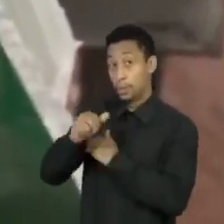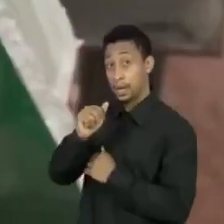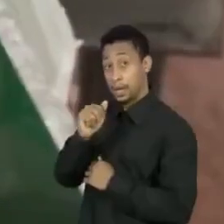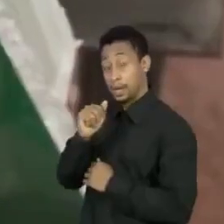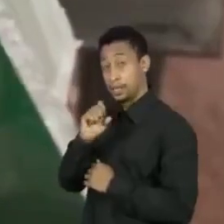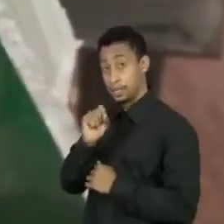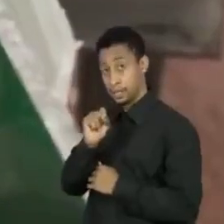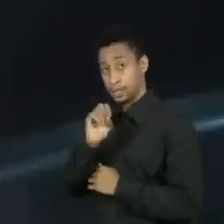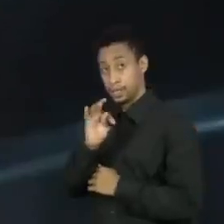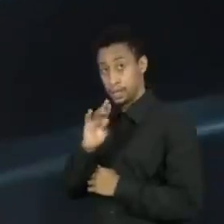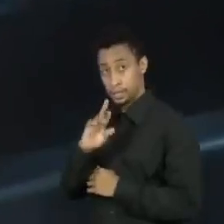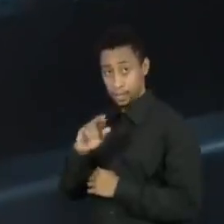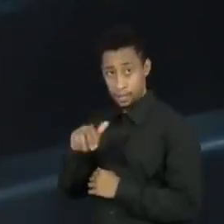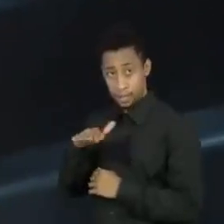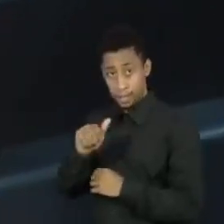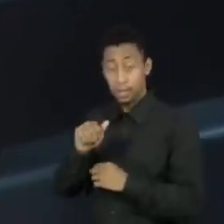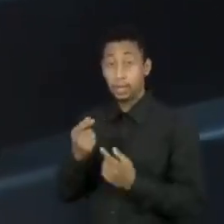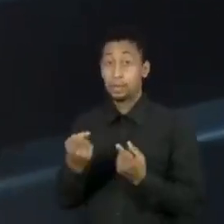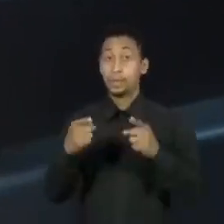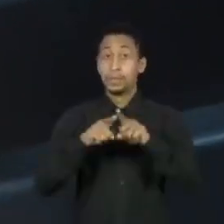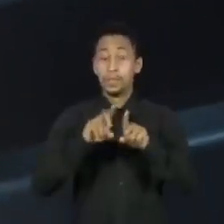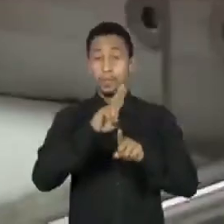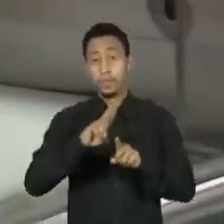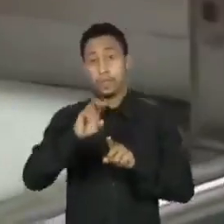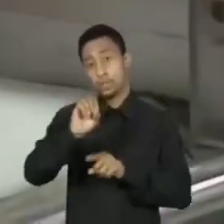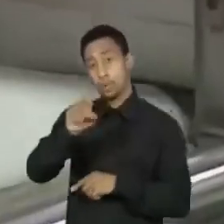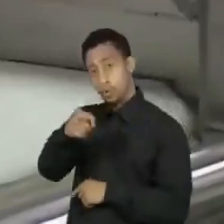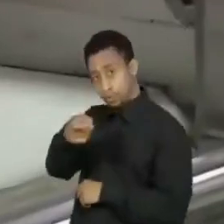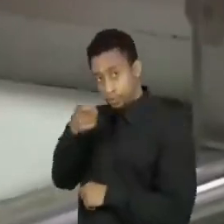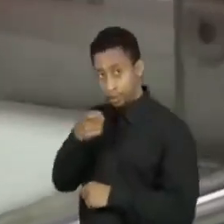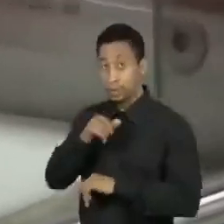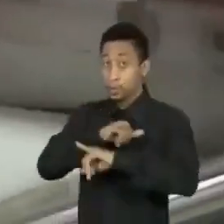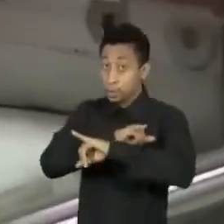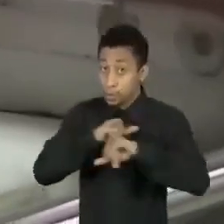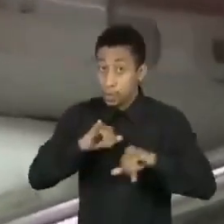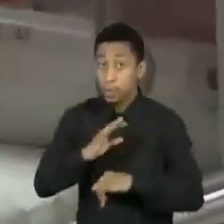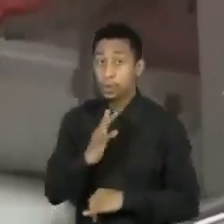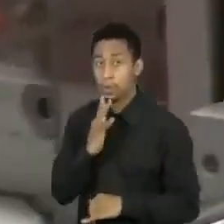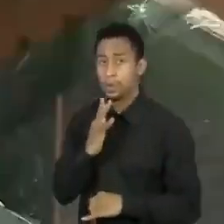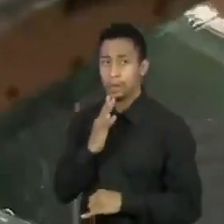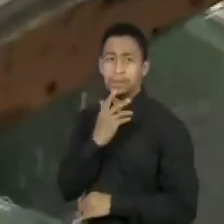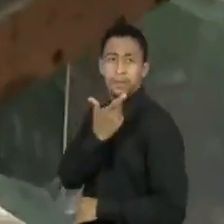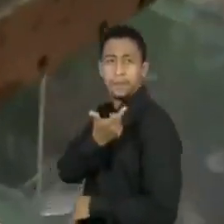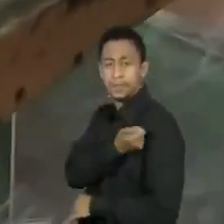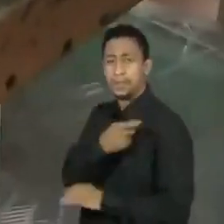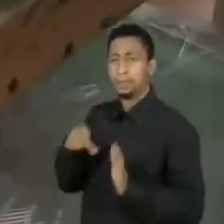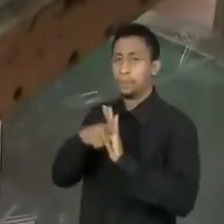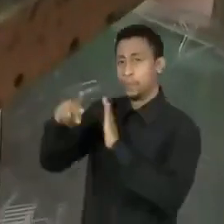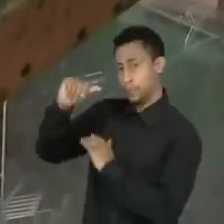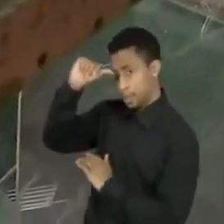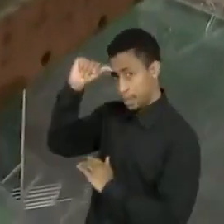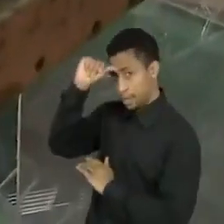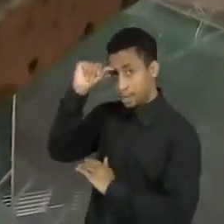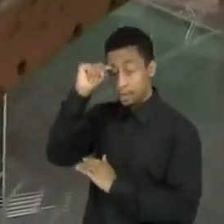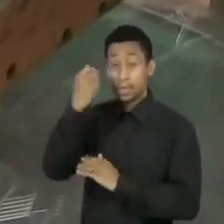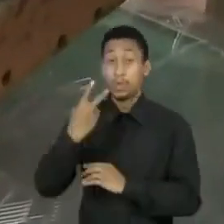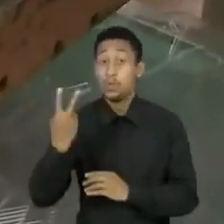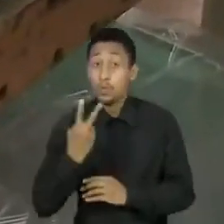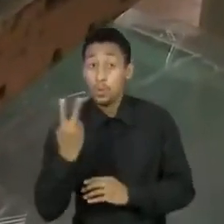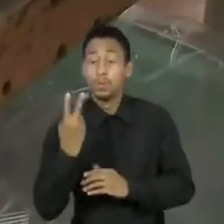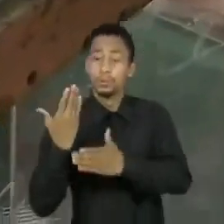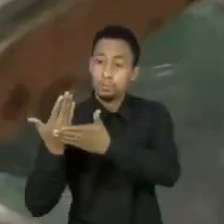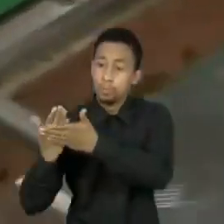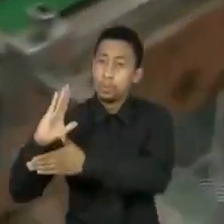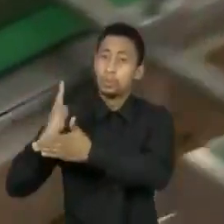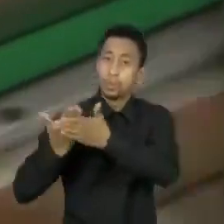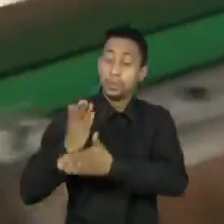pela Universidade de Oxford, conhecida localmente como Covishield. Ela é uma das 2 vacinas que recebeu